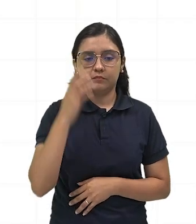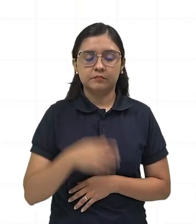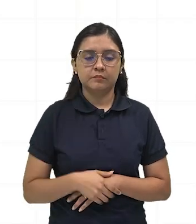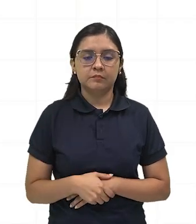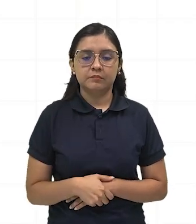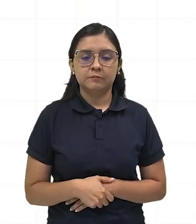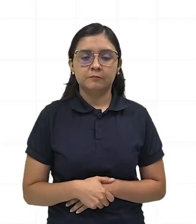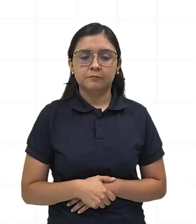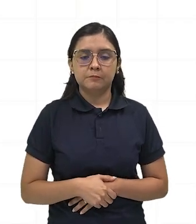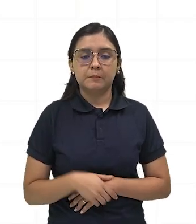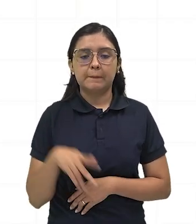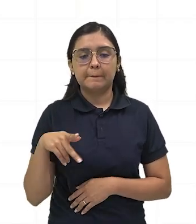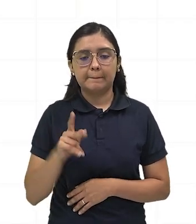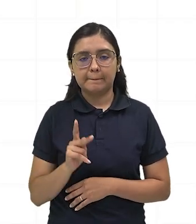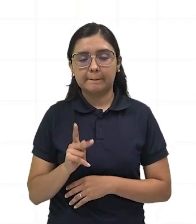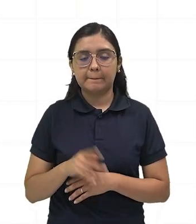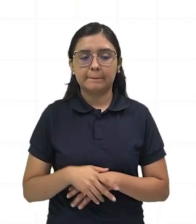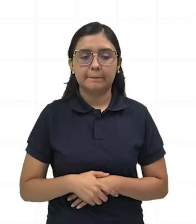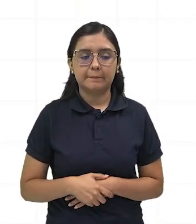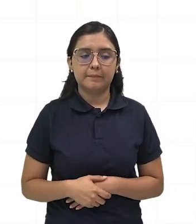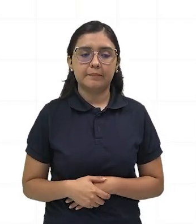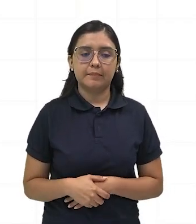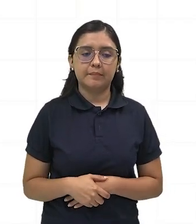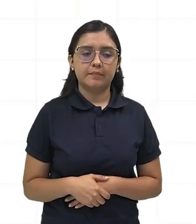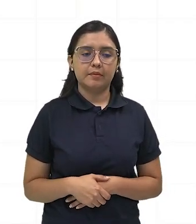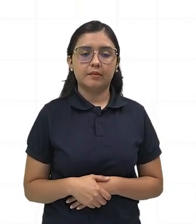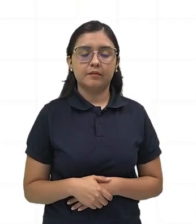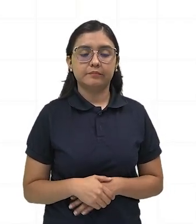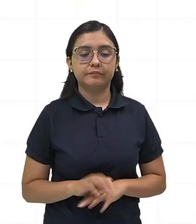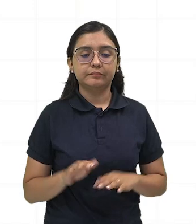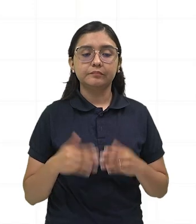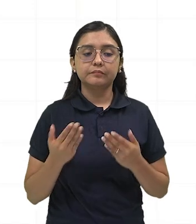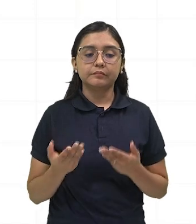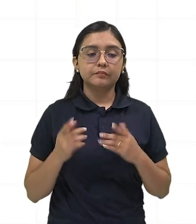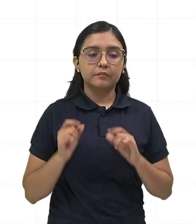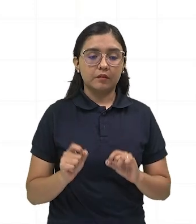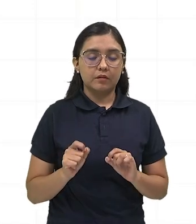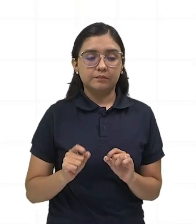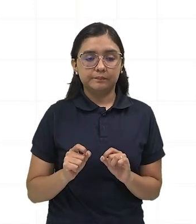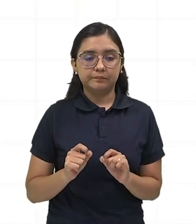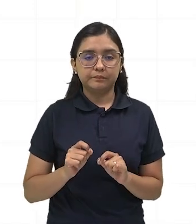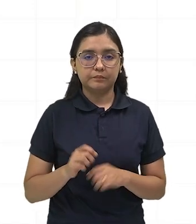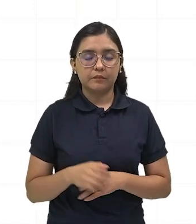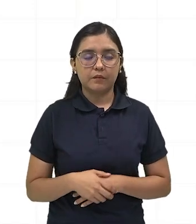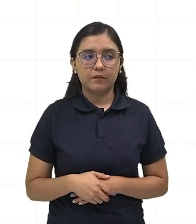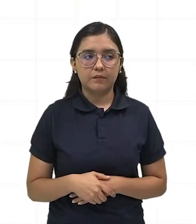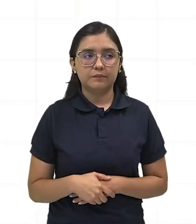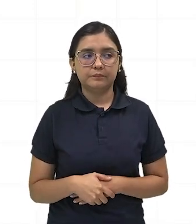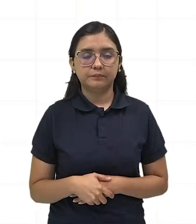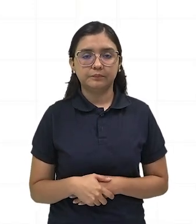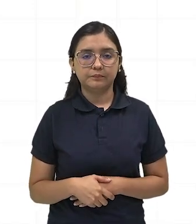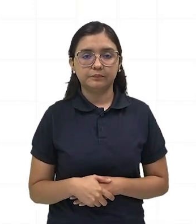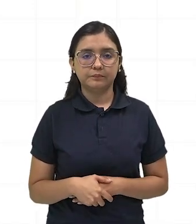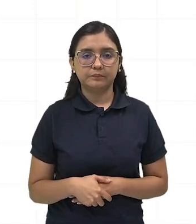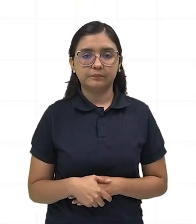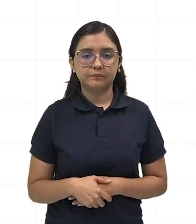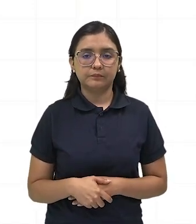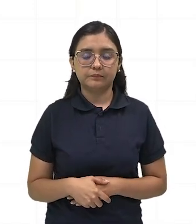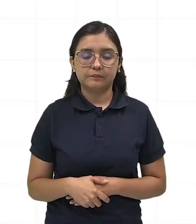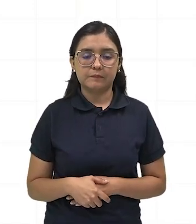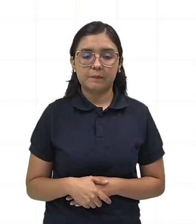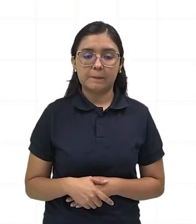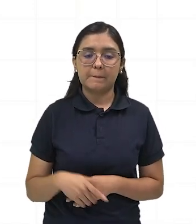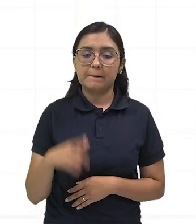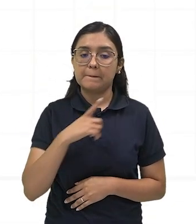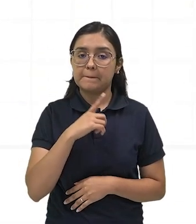É a nossa constante de proporcionalidade aqui. Então, se nós temos aqui em